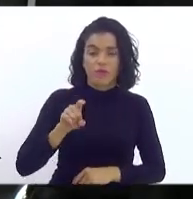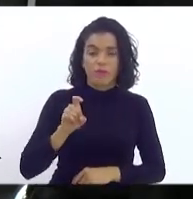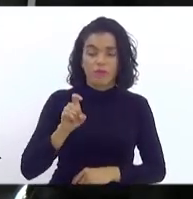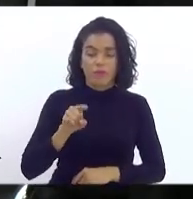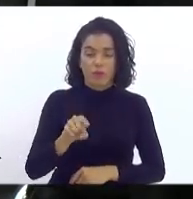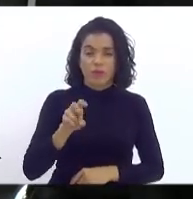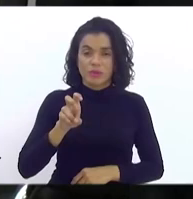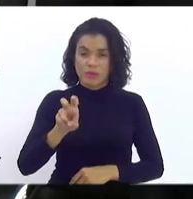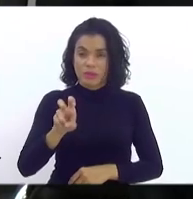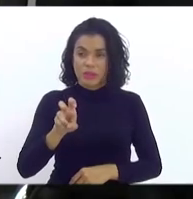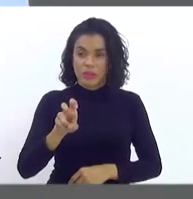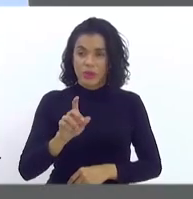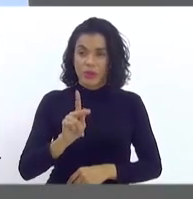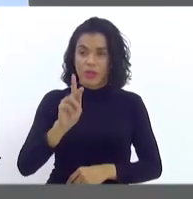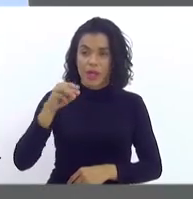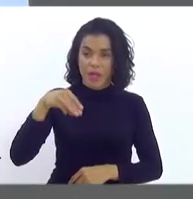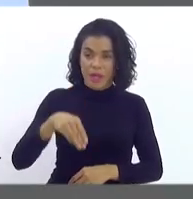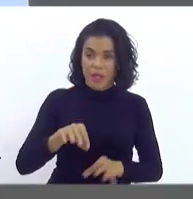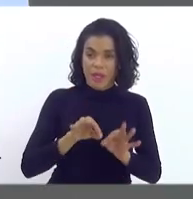rede, que vai dar